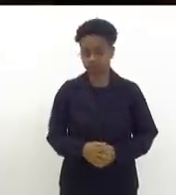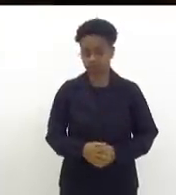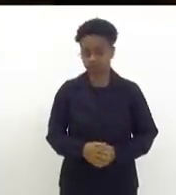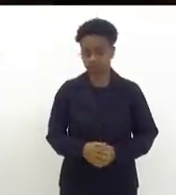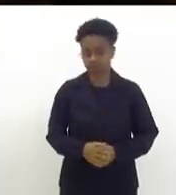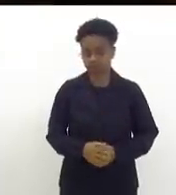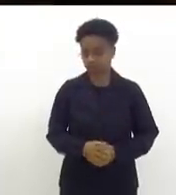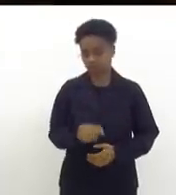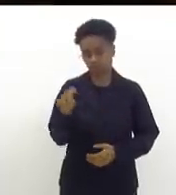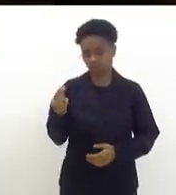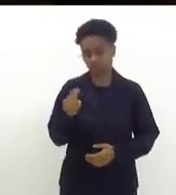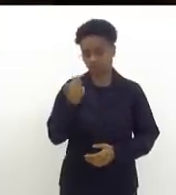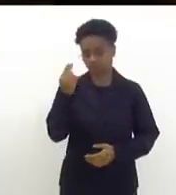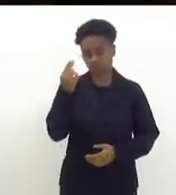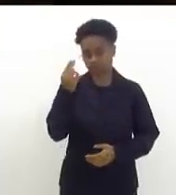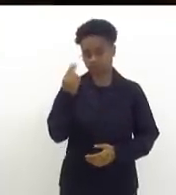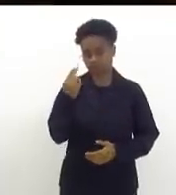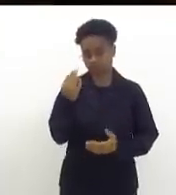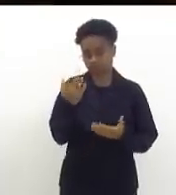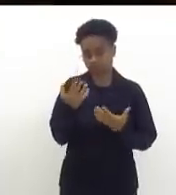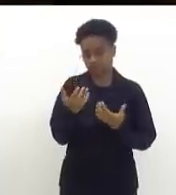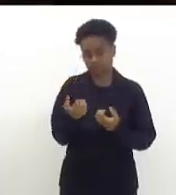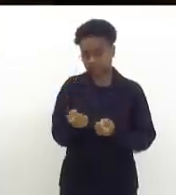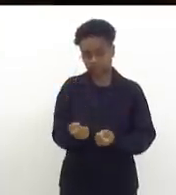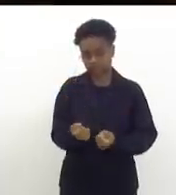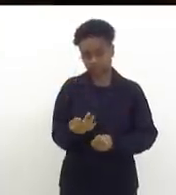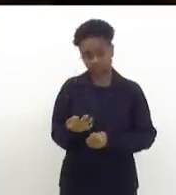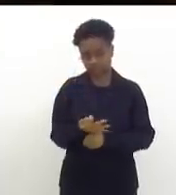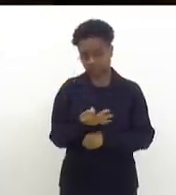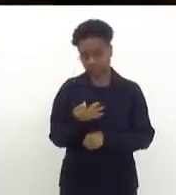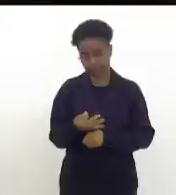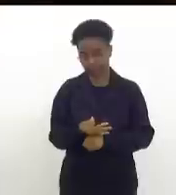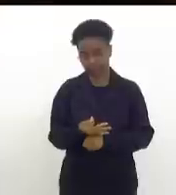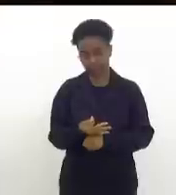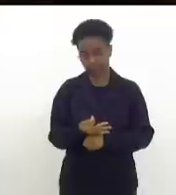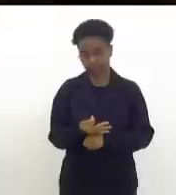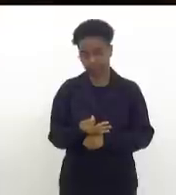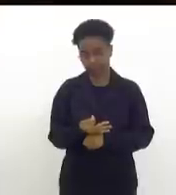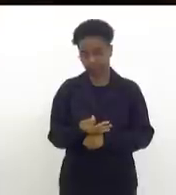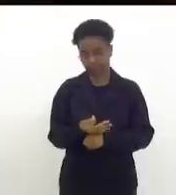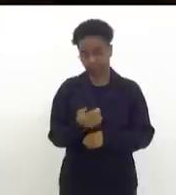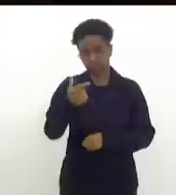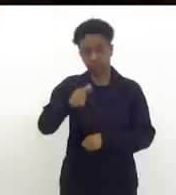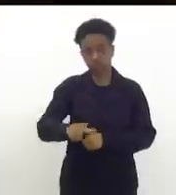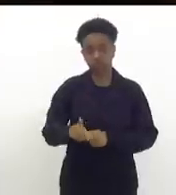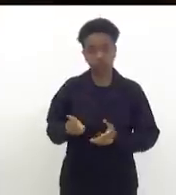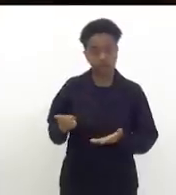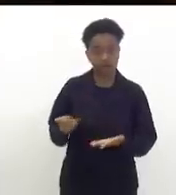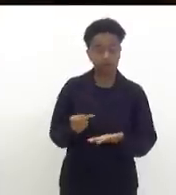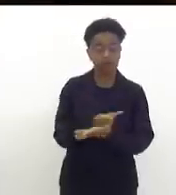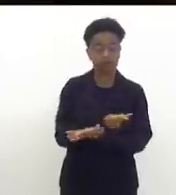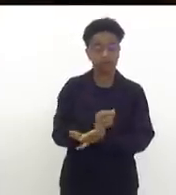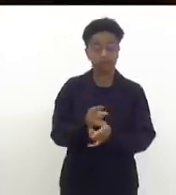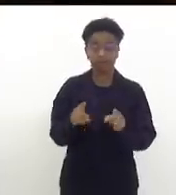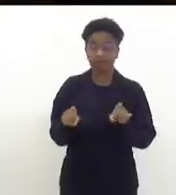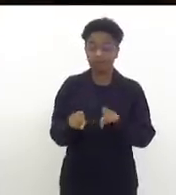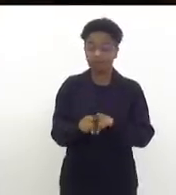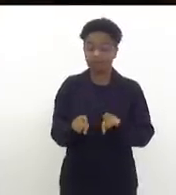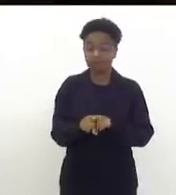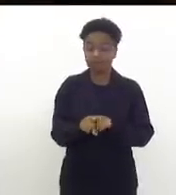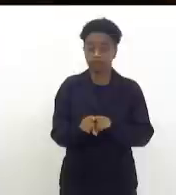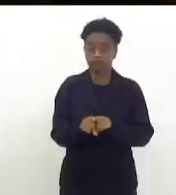é mais possível tolerar que isso ocorra e que não se